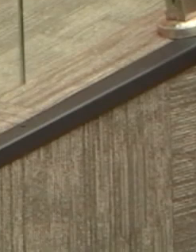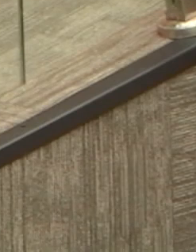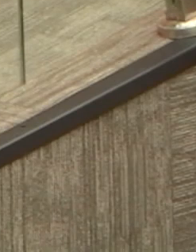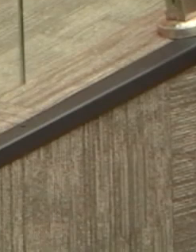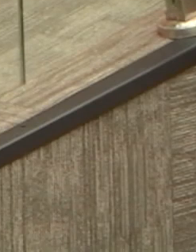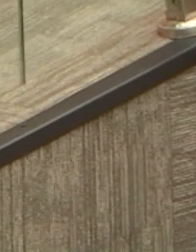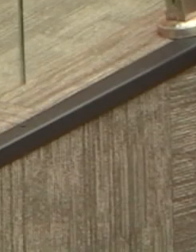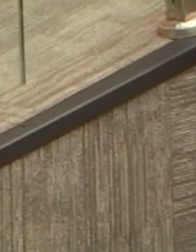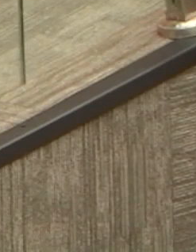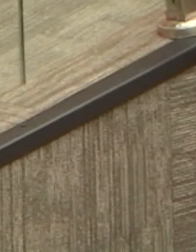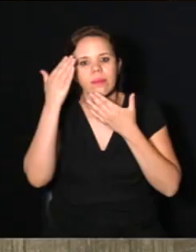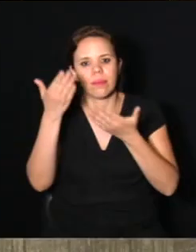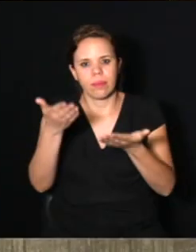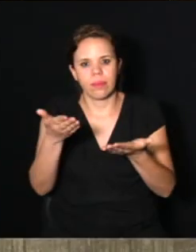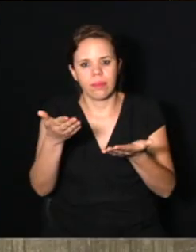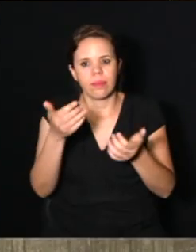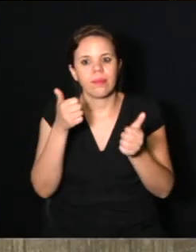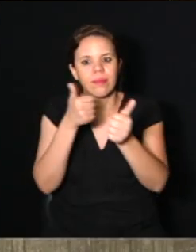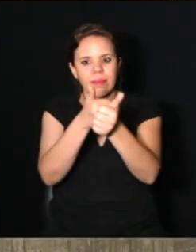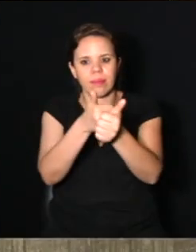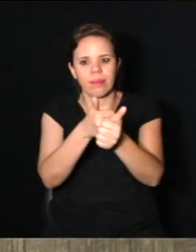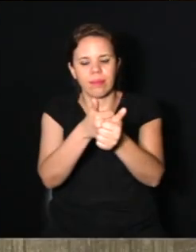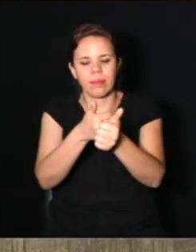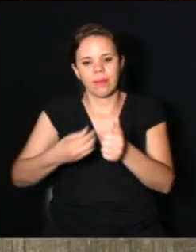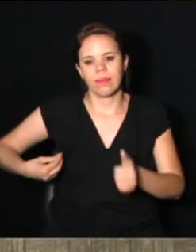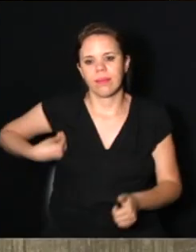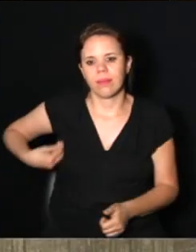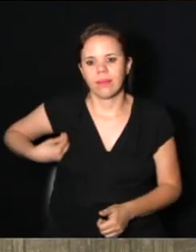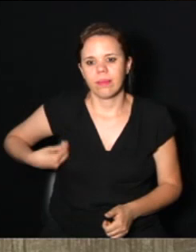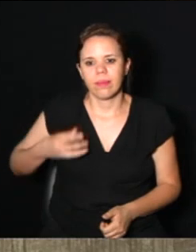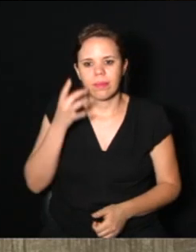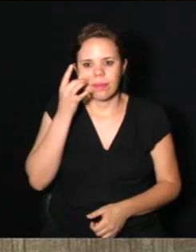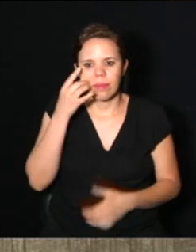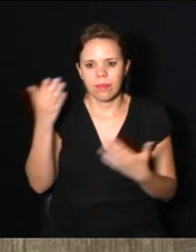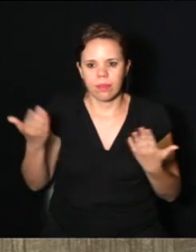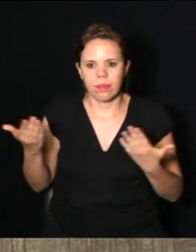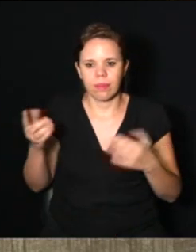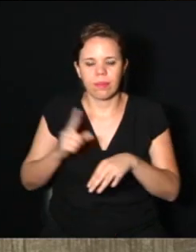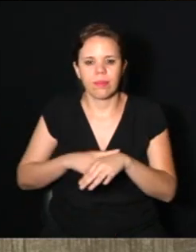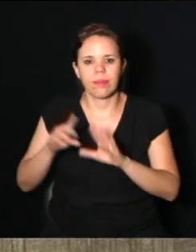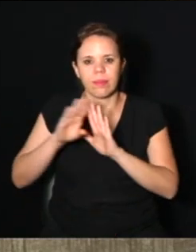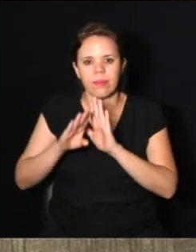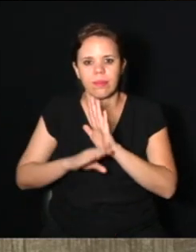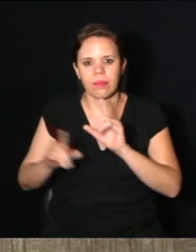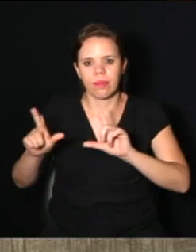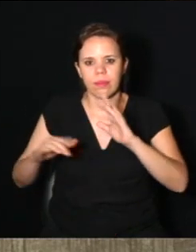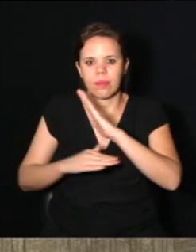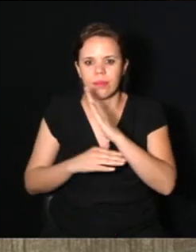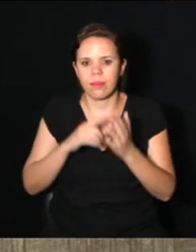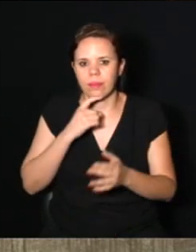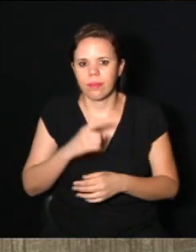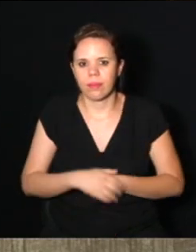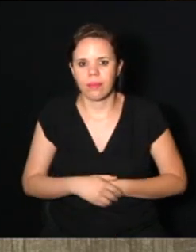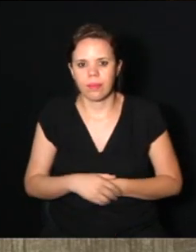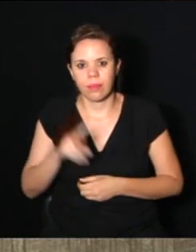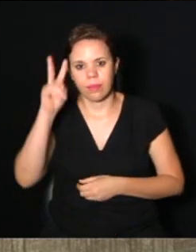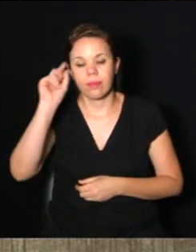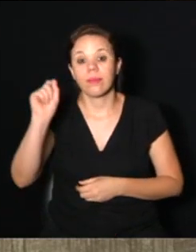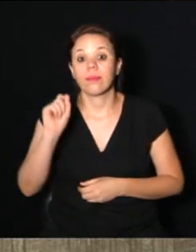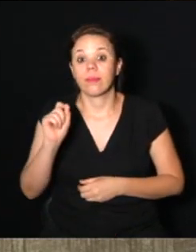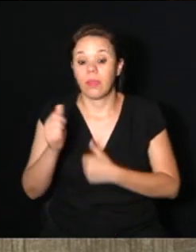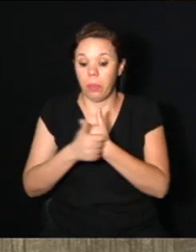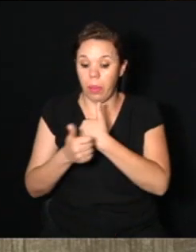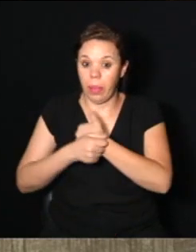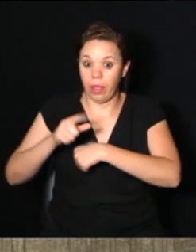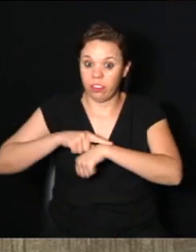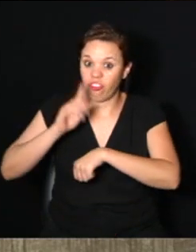Pois é, muito obrigado para você que acompanhou ao vivo, neste momento, a programação aqui da TV Câmara Campinas. Lembrando que daqui a